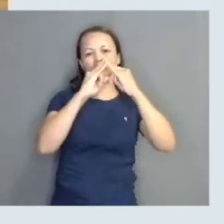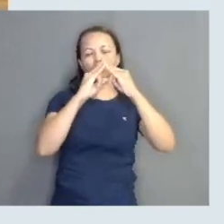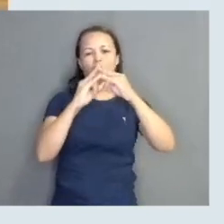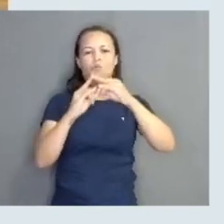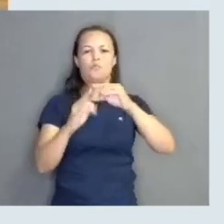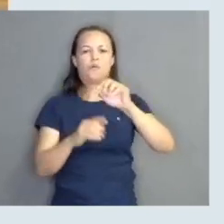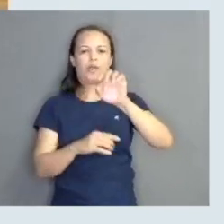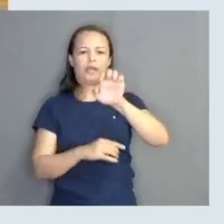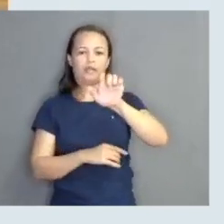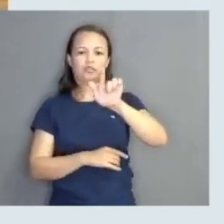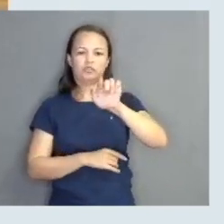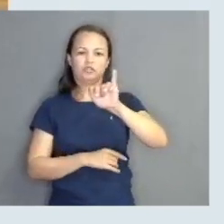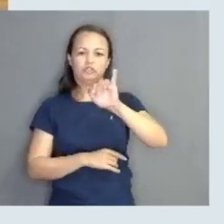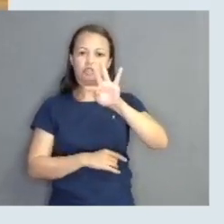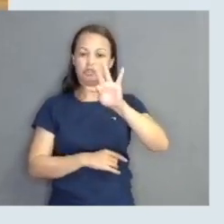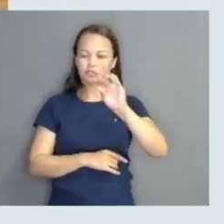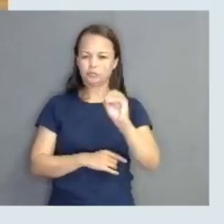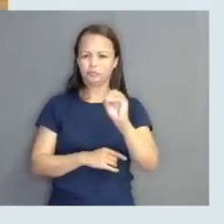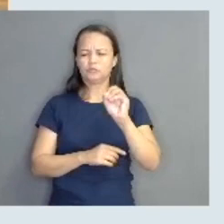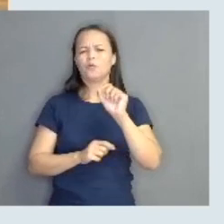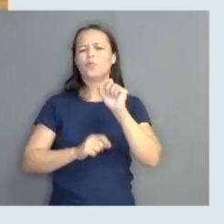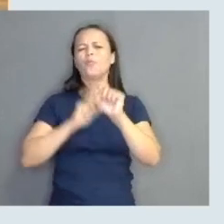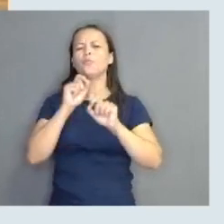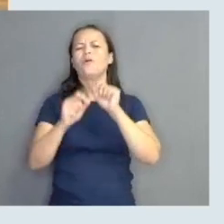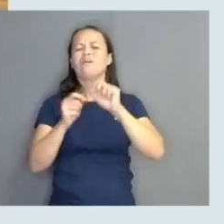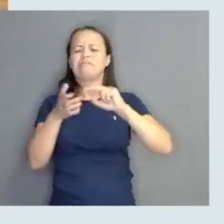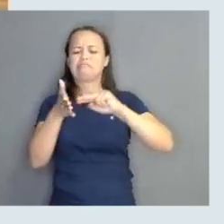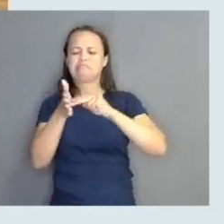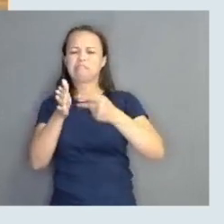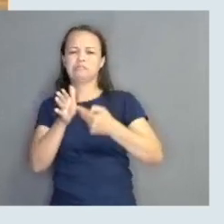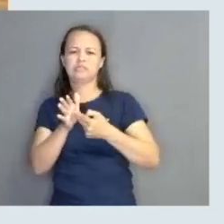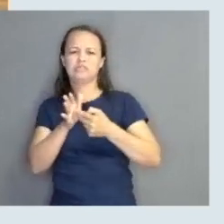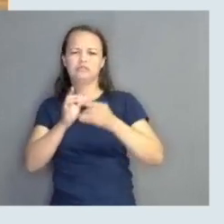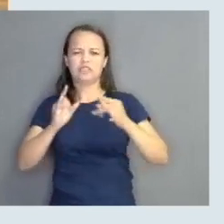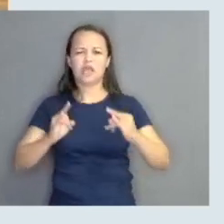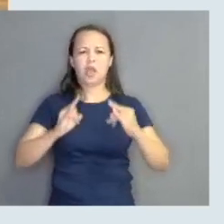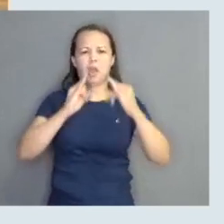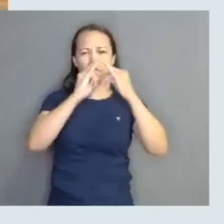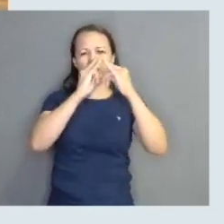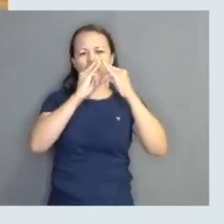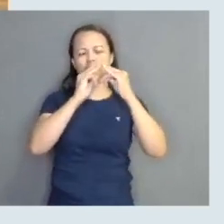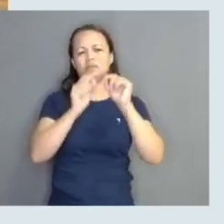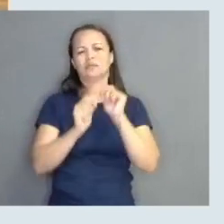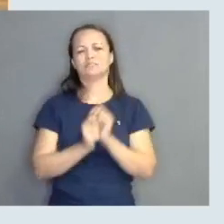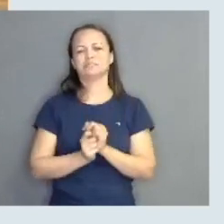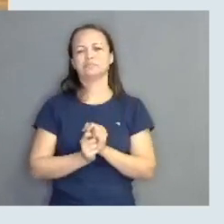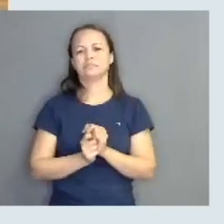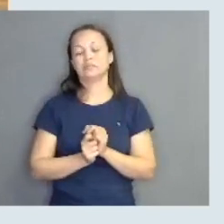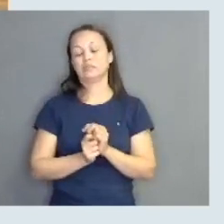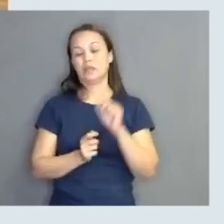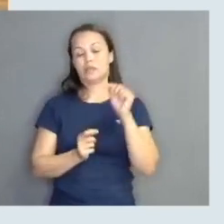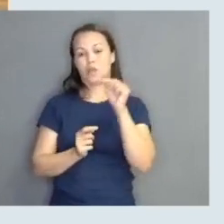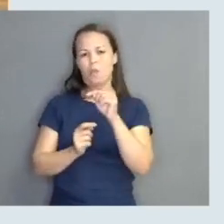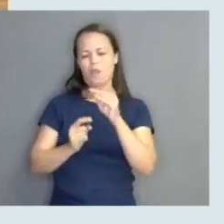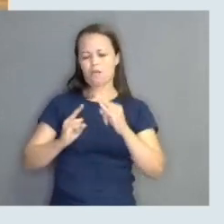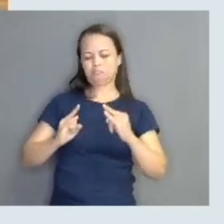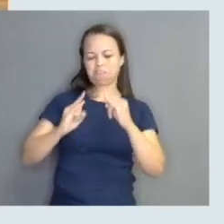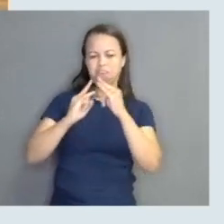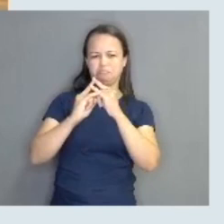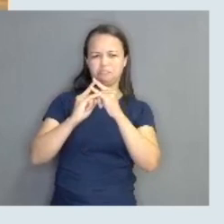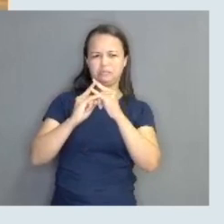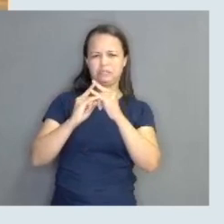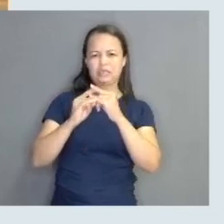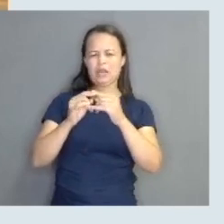O que significaria, professor, uma pirâmide? Bom, pirâmide ela é datada de mais